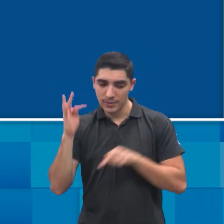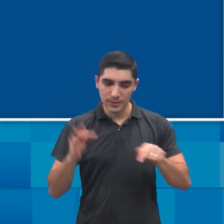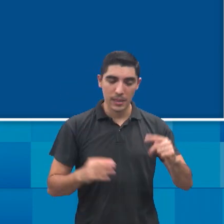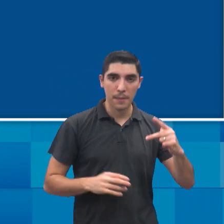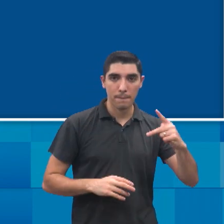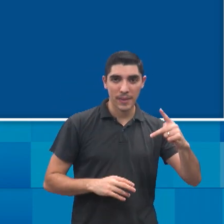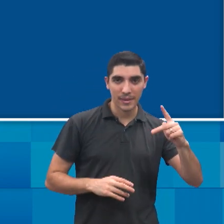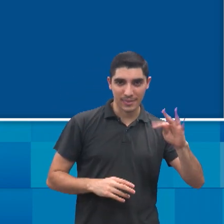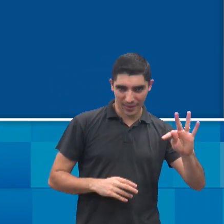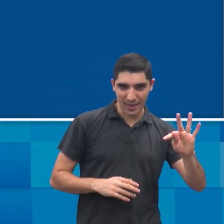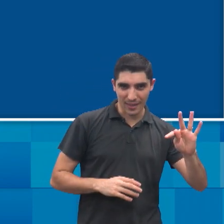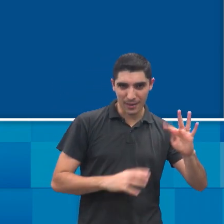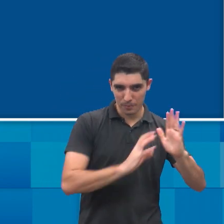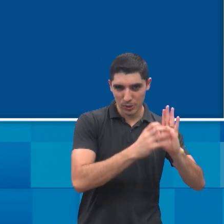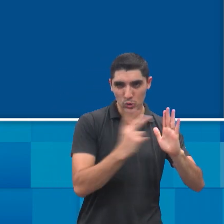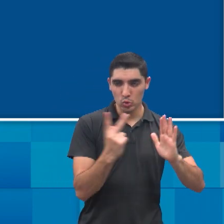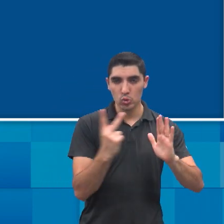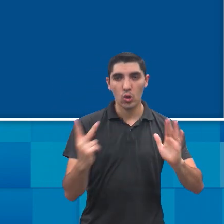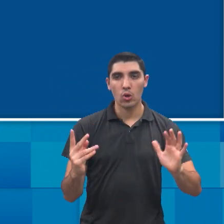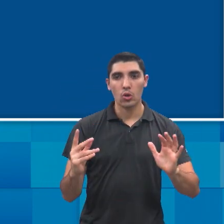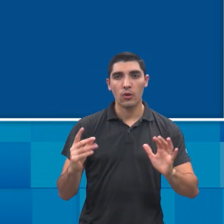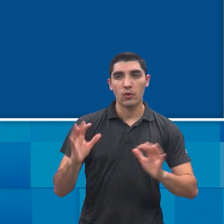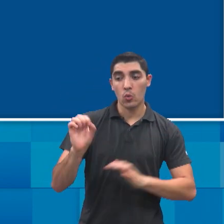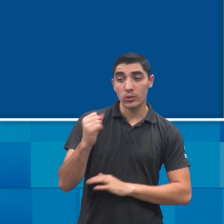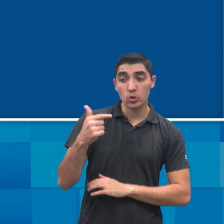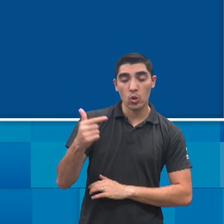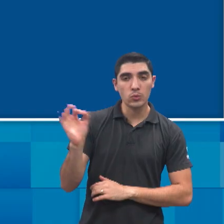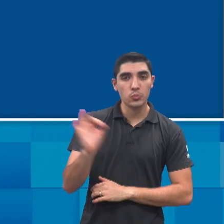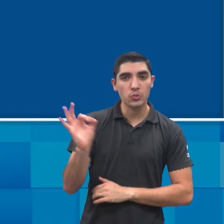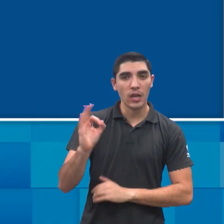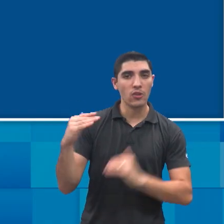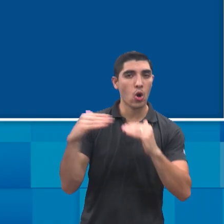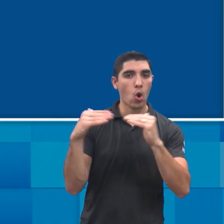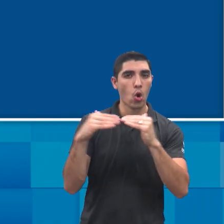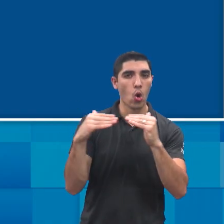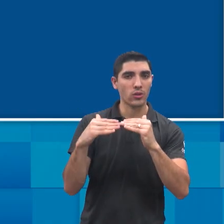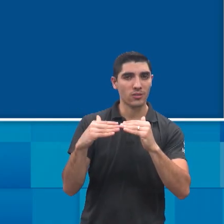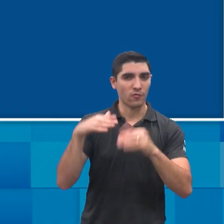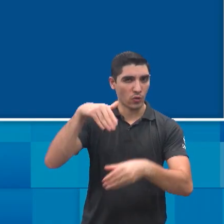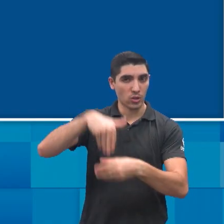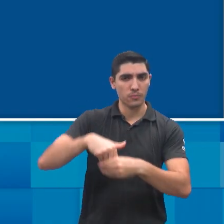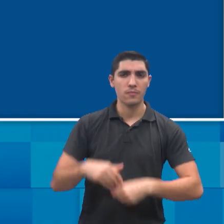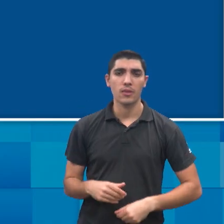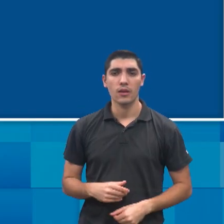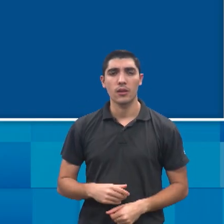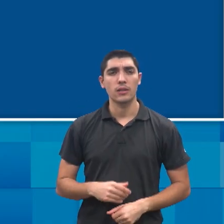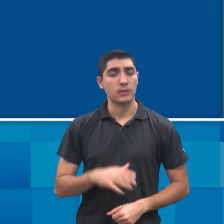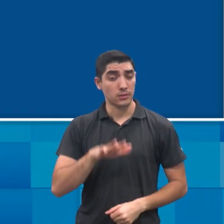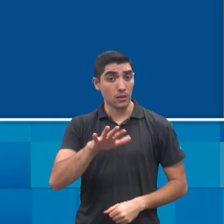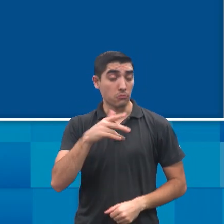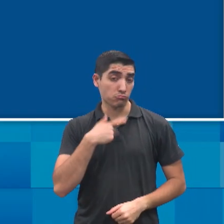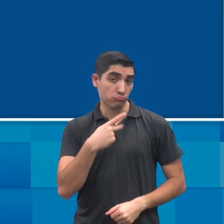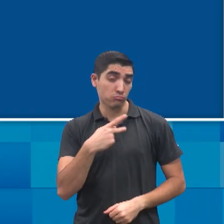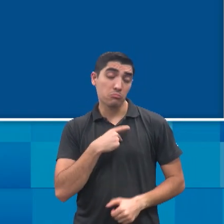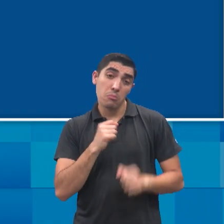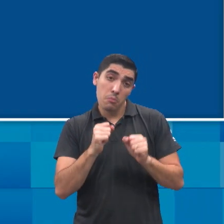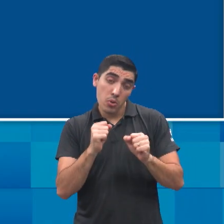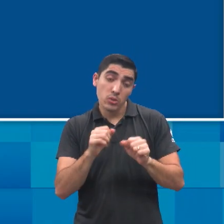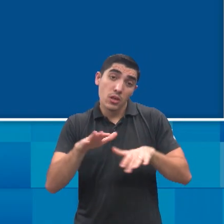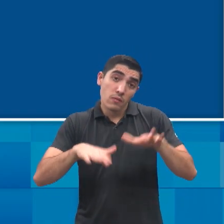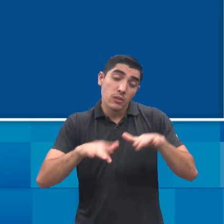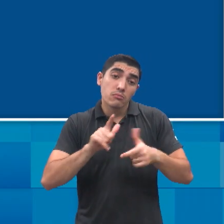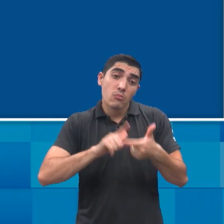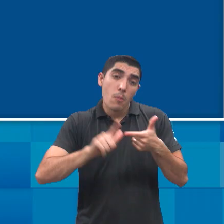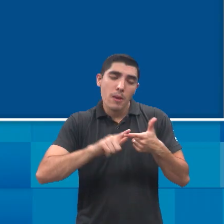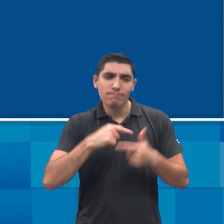82%. E aí eu volto aqui neste problema que eu entendo que eu tenho com Vossa Excelência, que talvez a gente possa corrigi-lo. Quem sabe